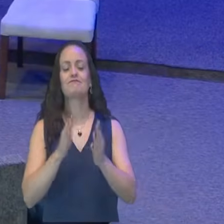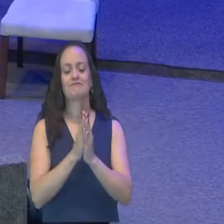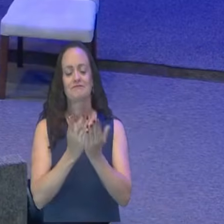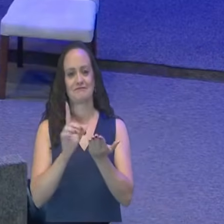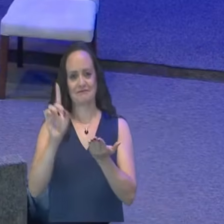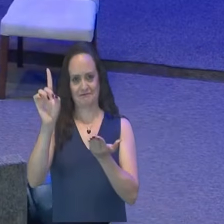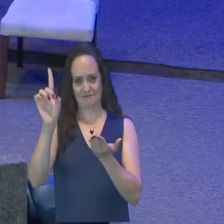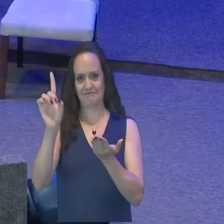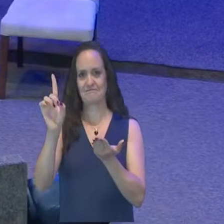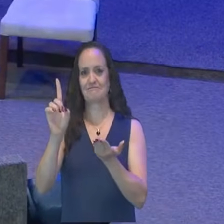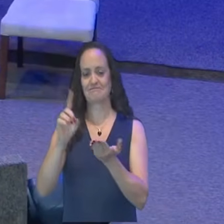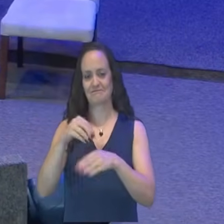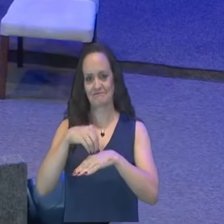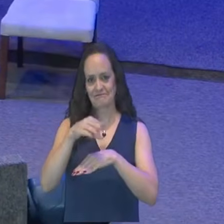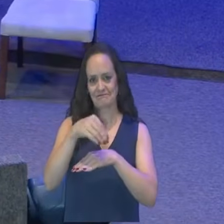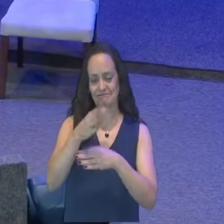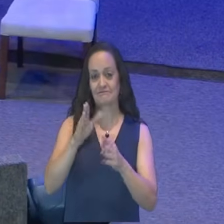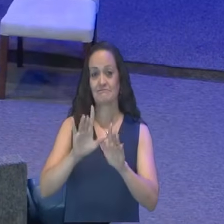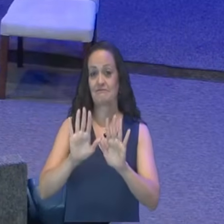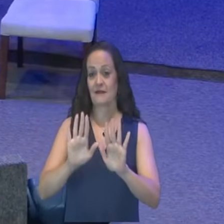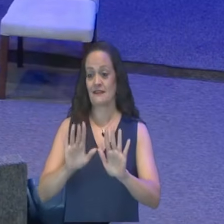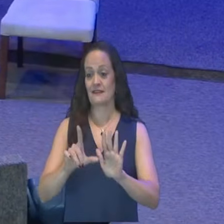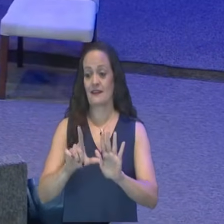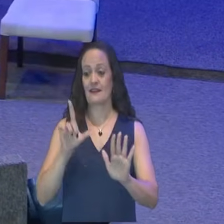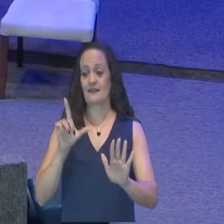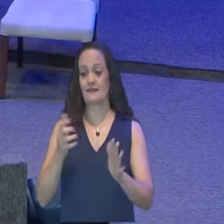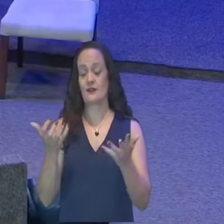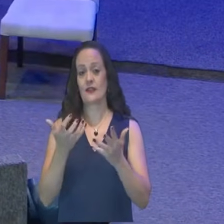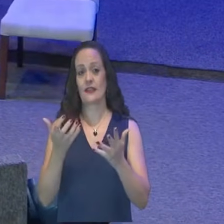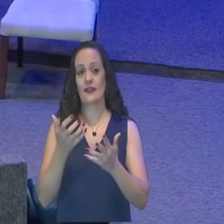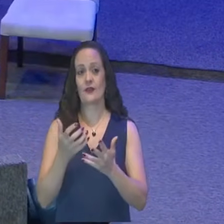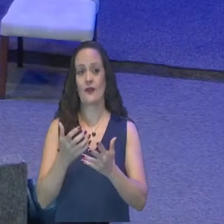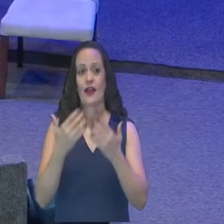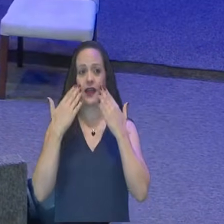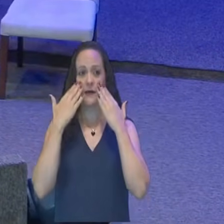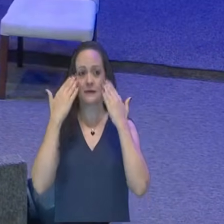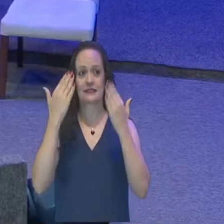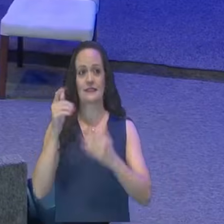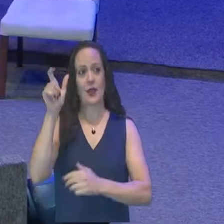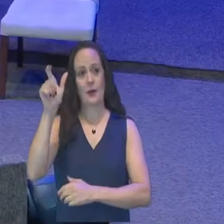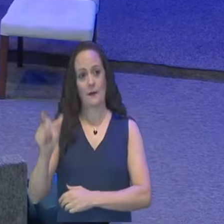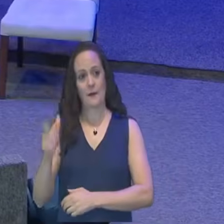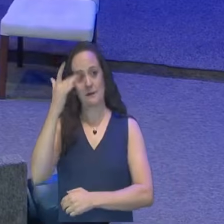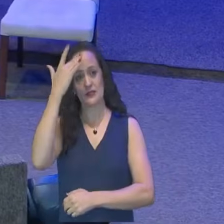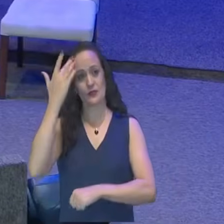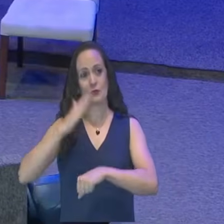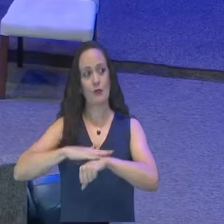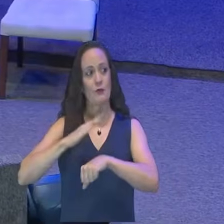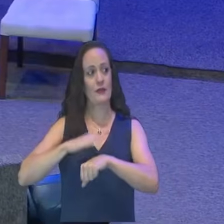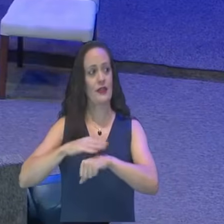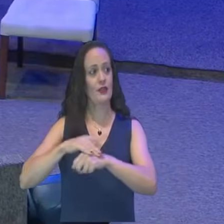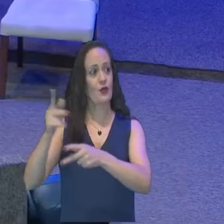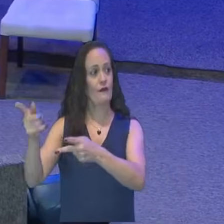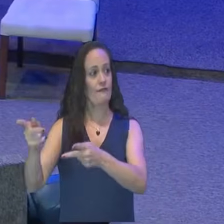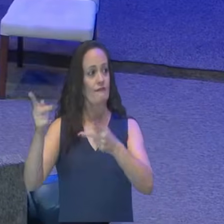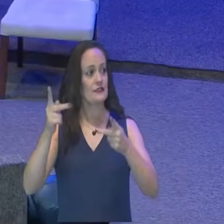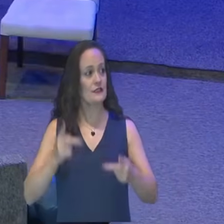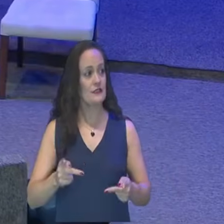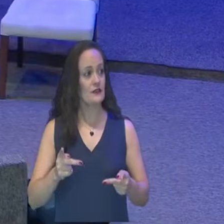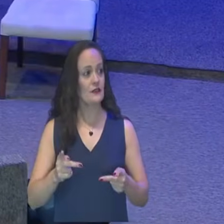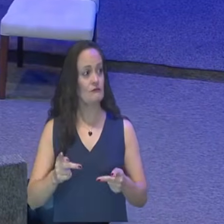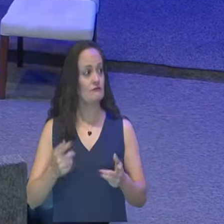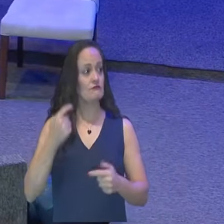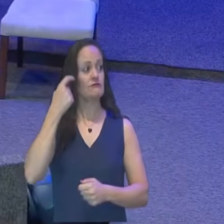noite. Mas antes disso, eu gostaria de apresentar uma pessoa que no momento dos visitantes, ela achou